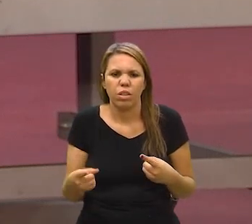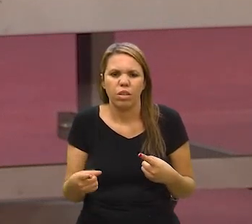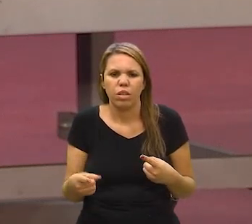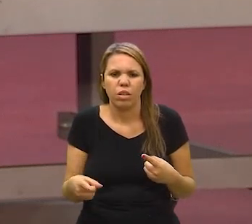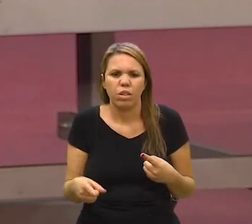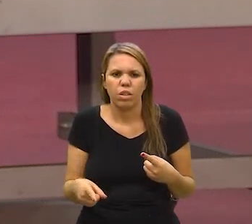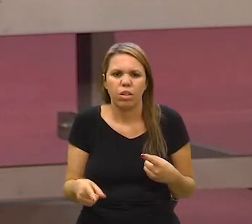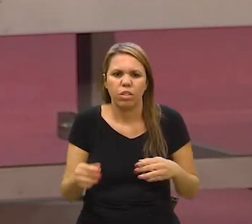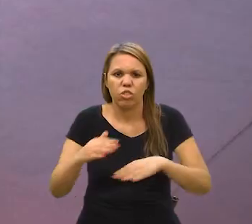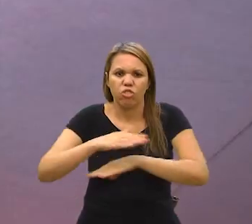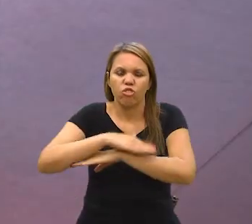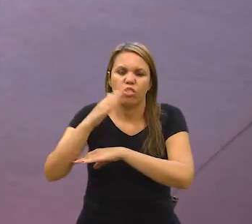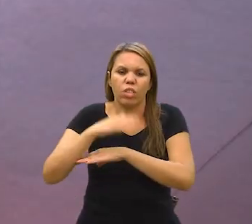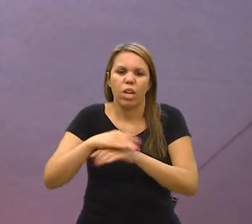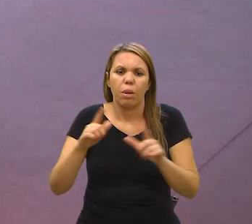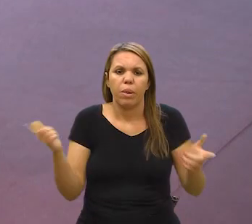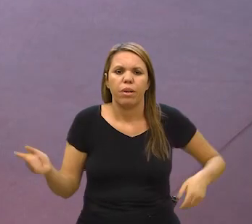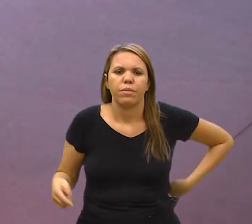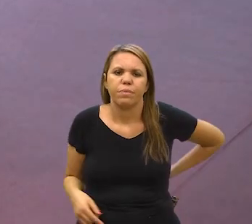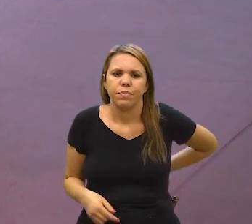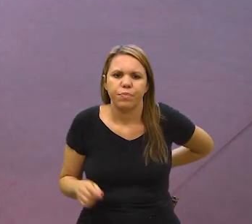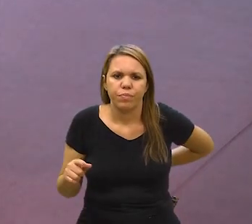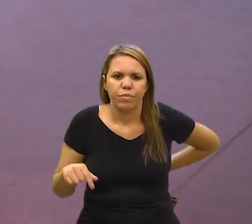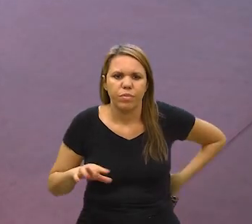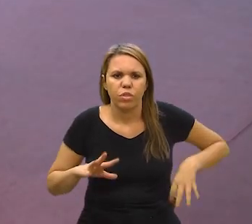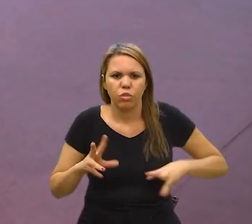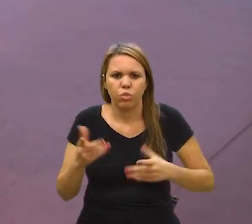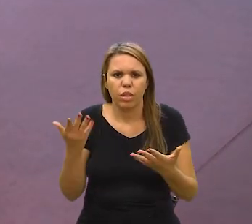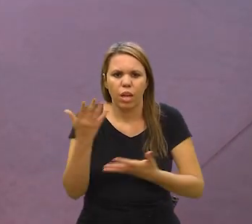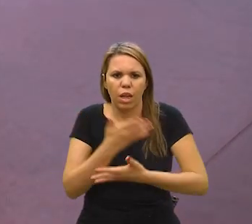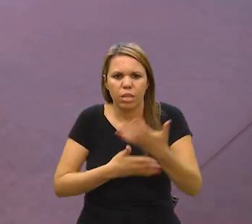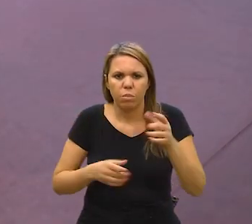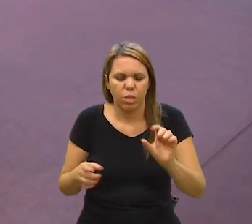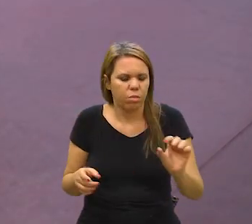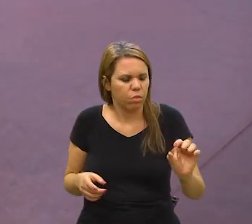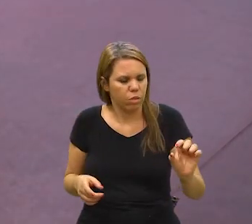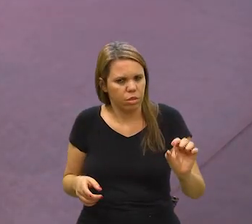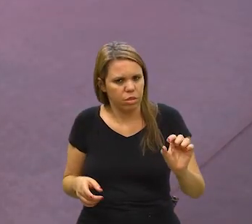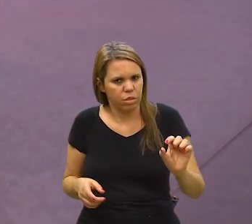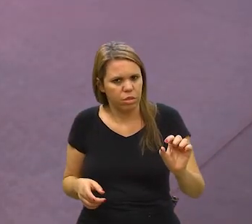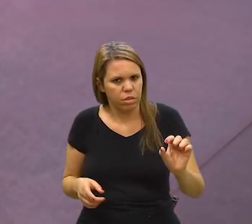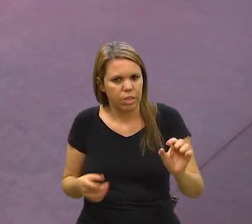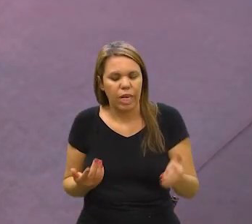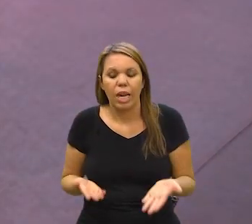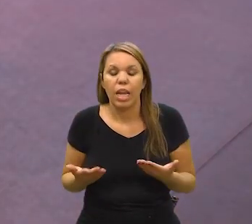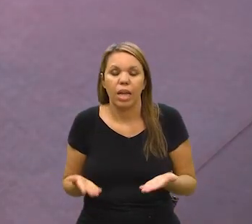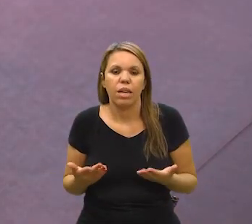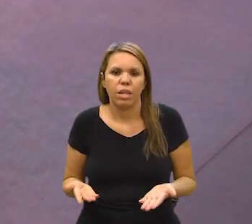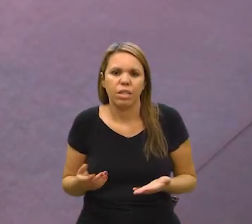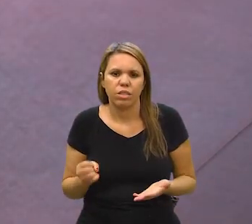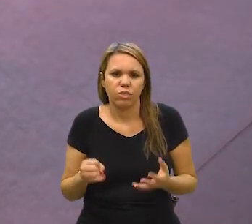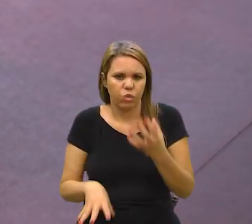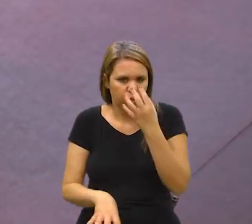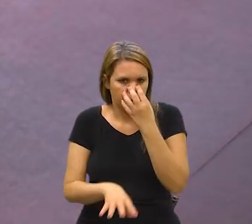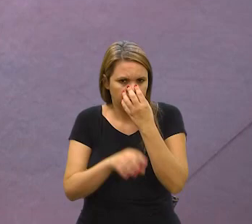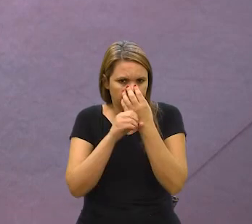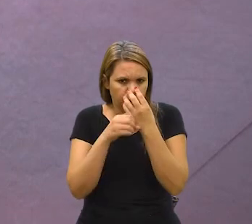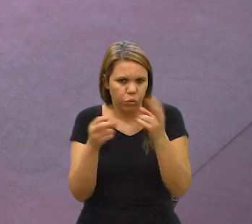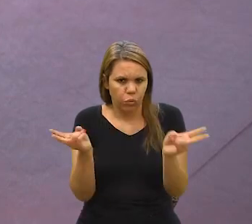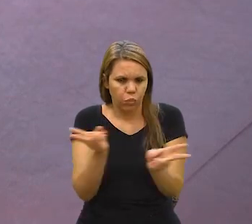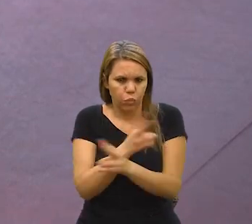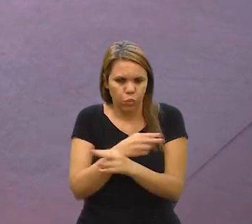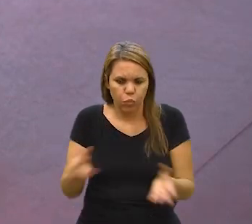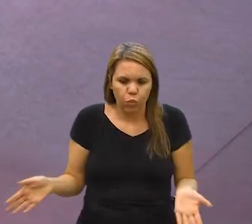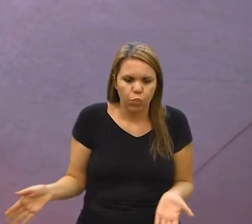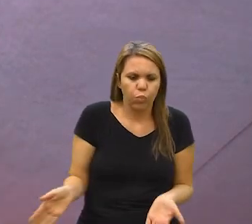de aclimatação? Por que não tem umas janelas maiores? Mas é que tudo isso atrapalha na bolinha, né? A bolinha é um material muito leve. Se tivesse um